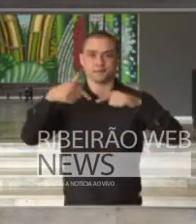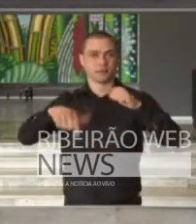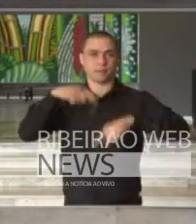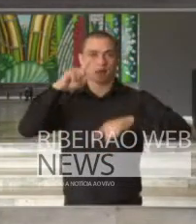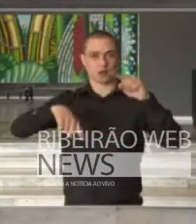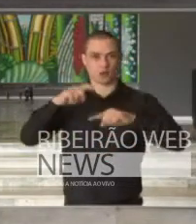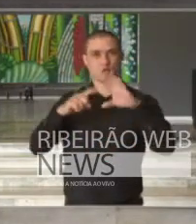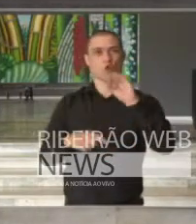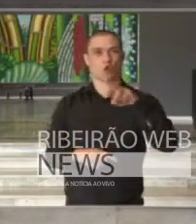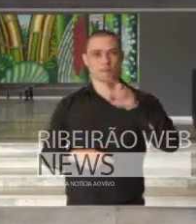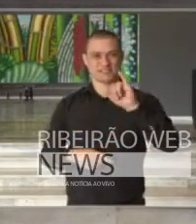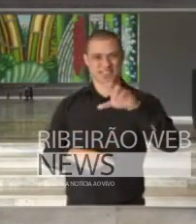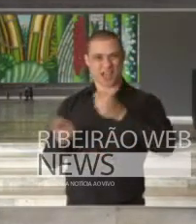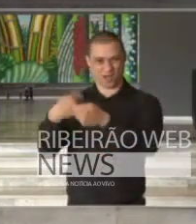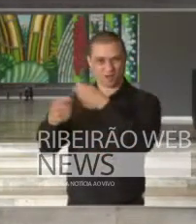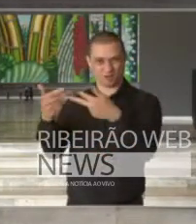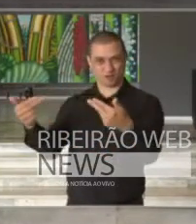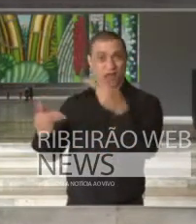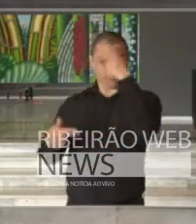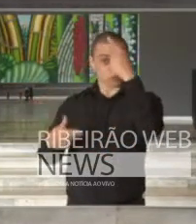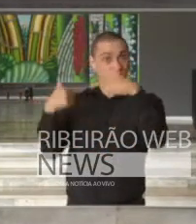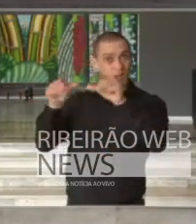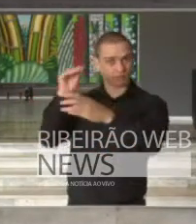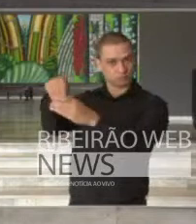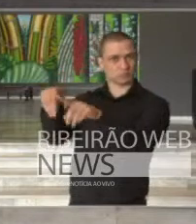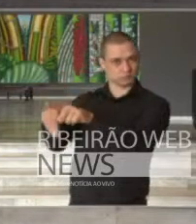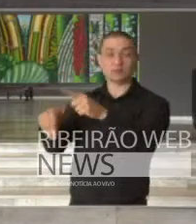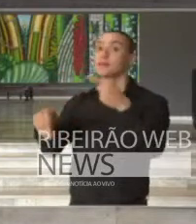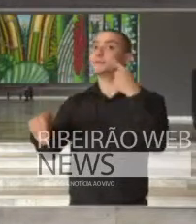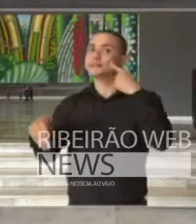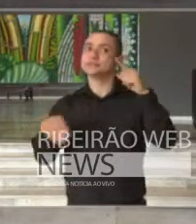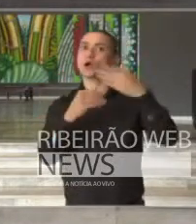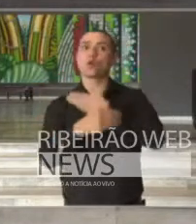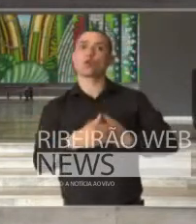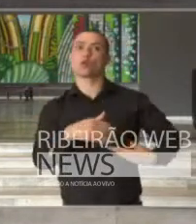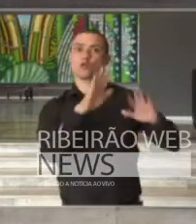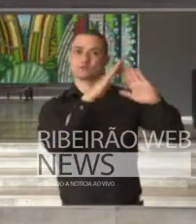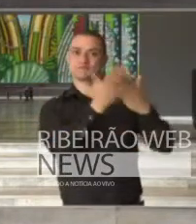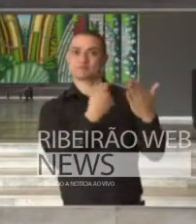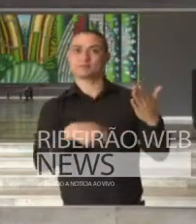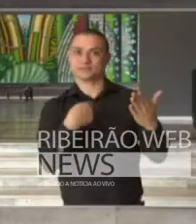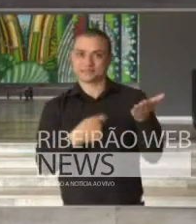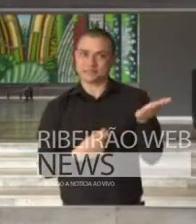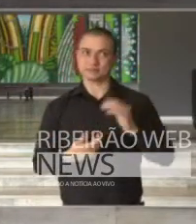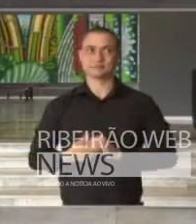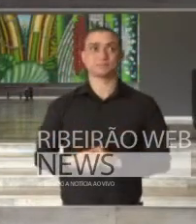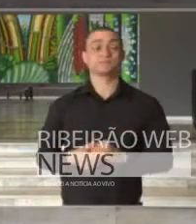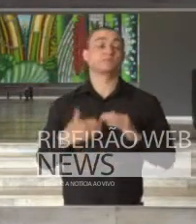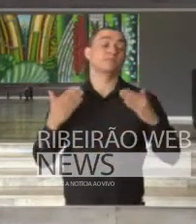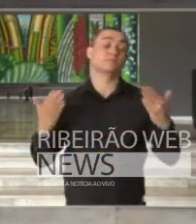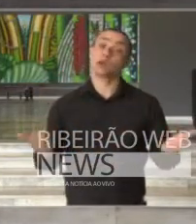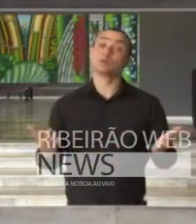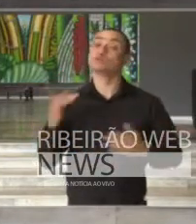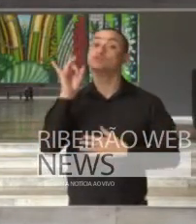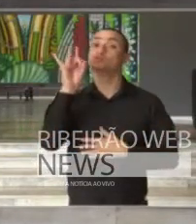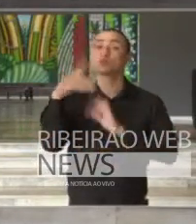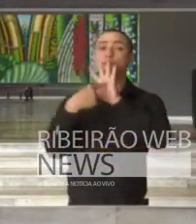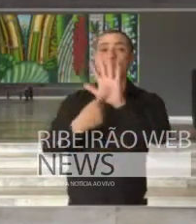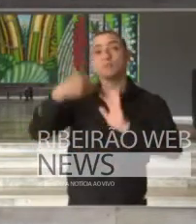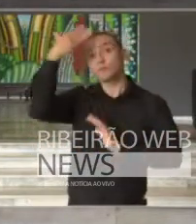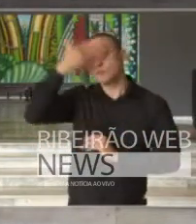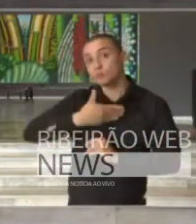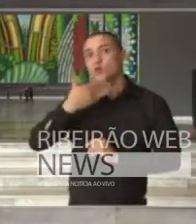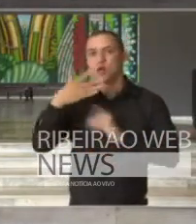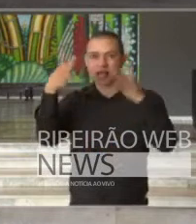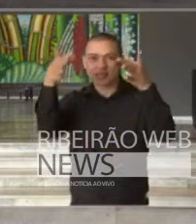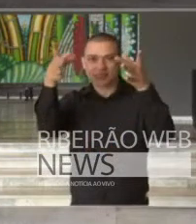comerciais e aquelas pessoas envolvidas nessas atividades contar com o sistema público. Então, é apenas a demonstração clara